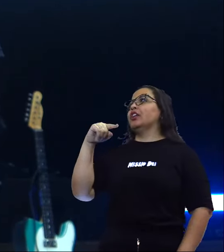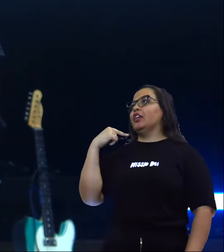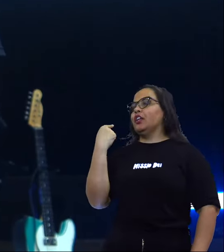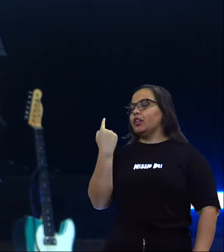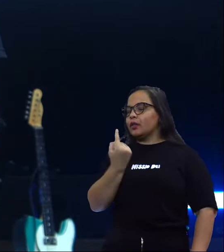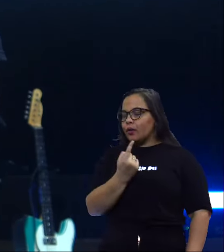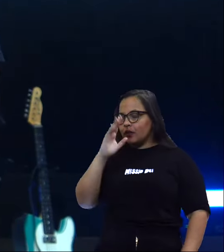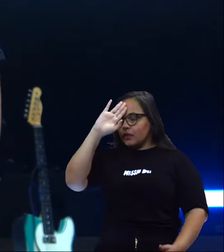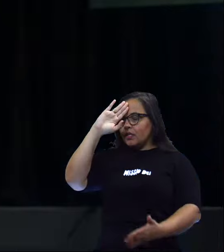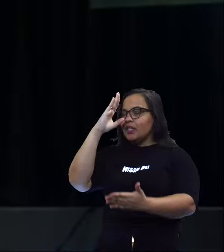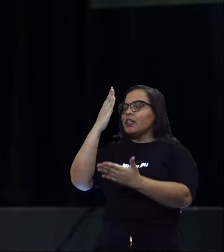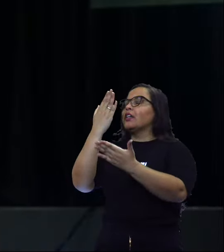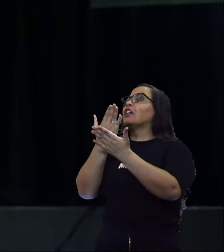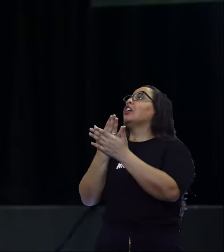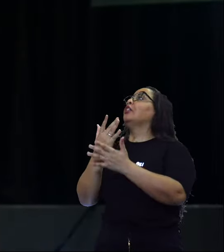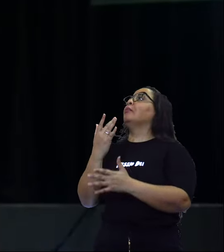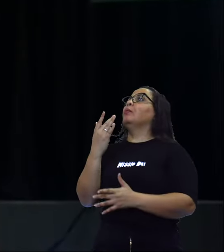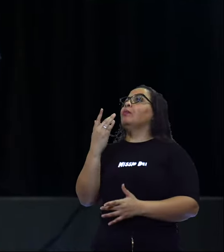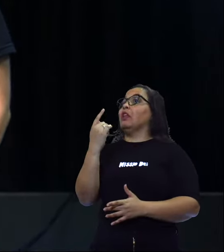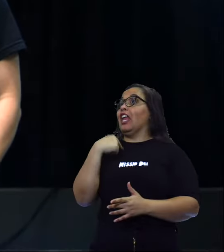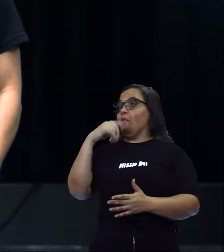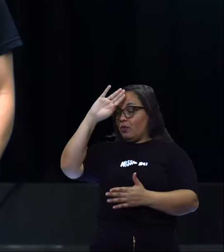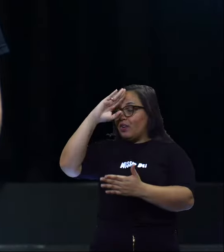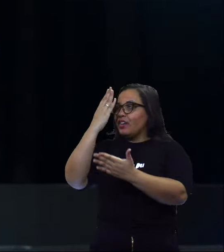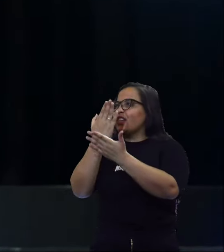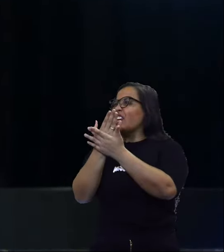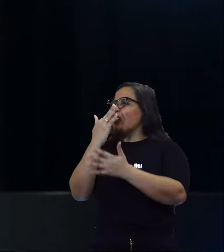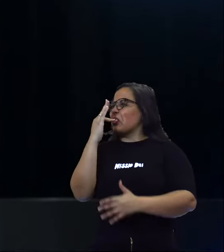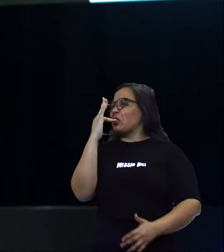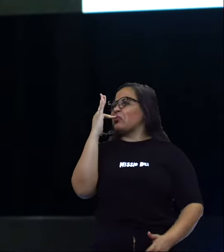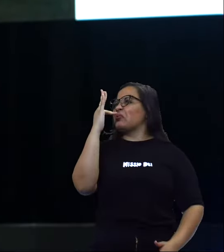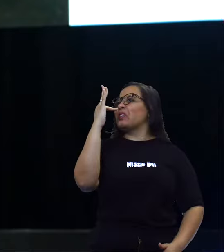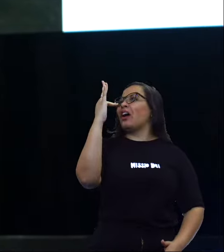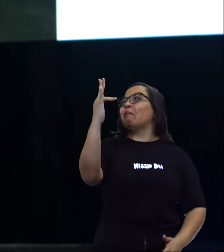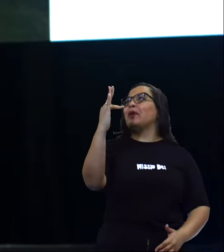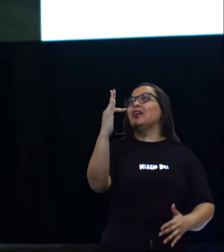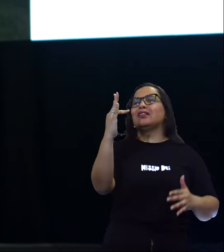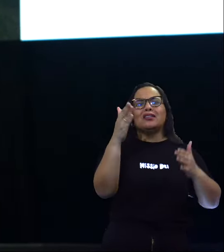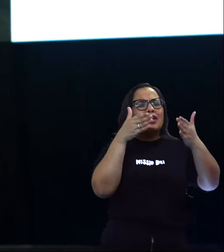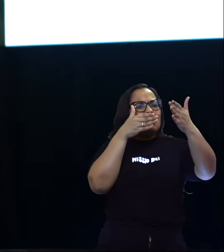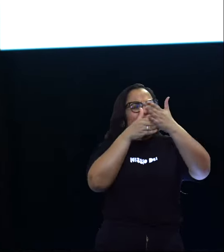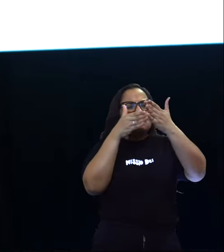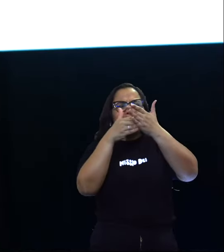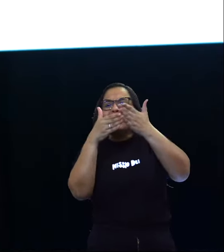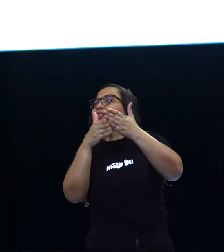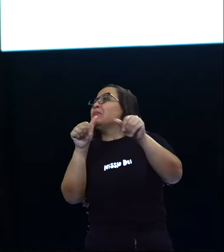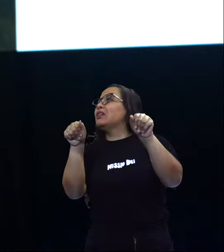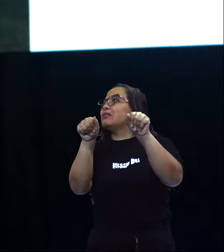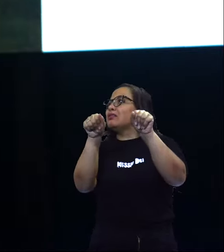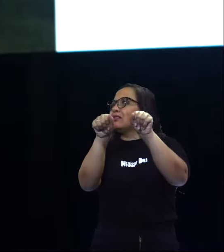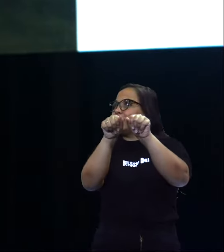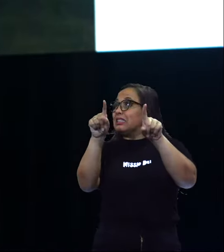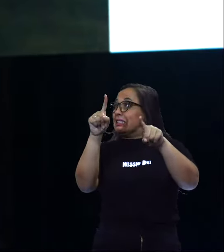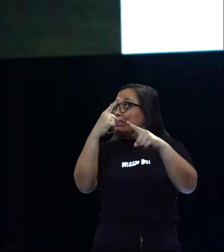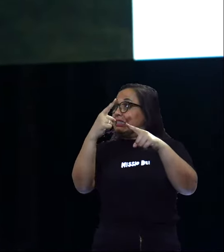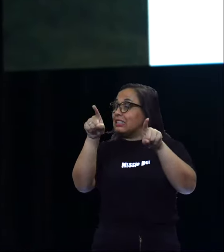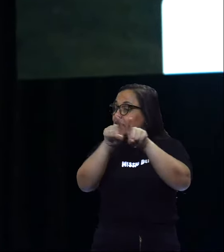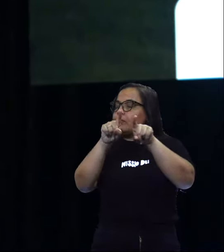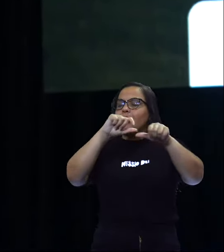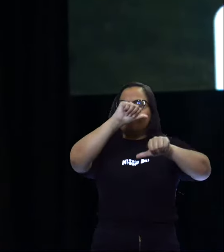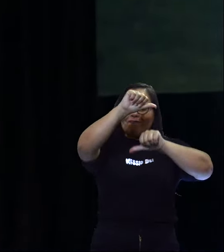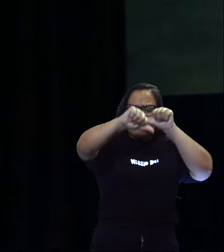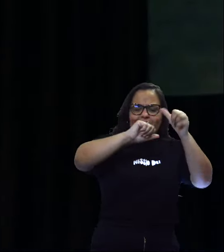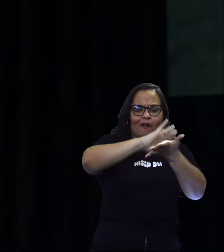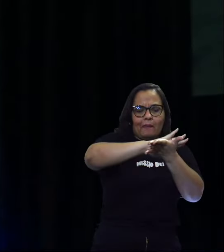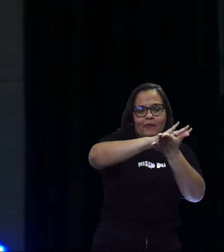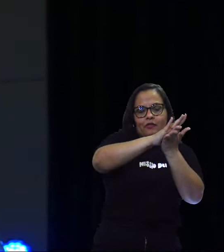Jesus. Mas para que isso aconteça, nós precisamos dar um passo de fé. A fé é